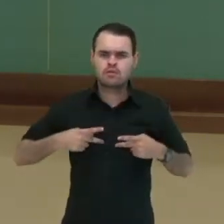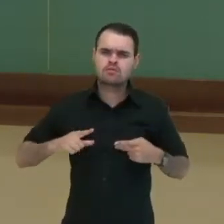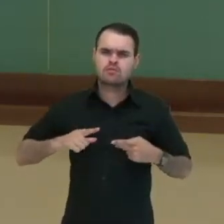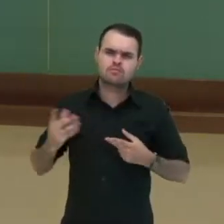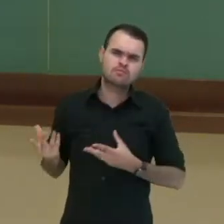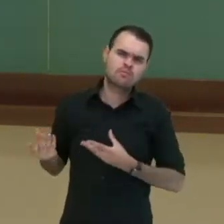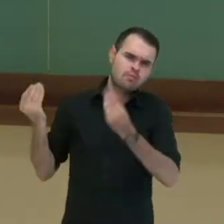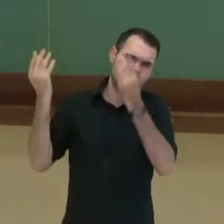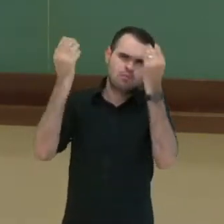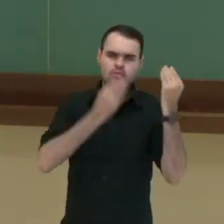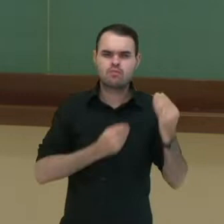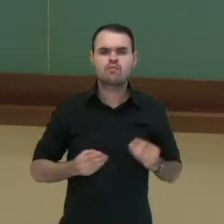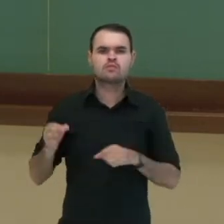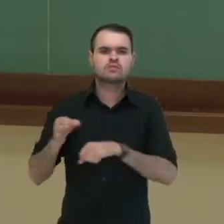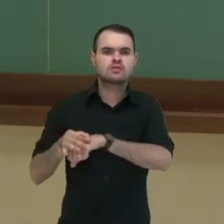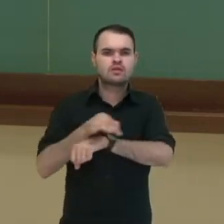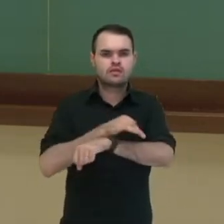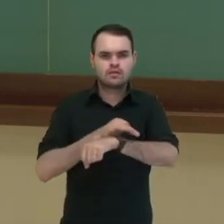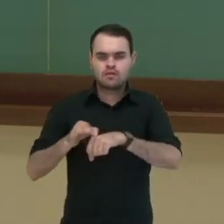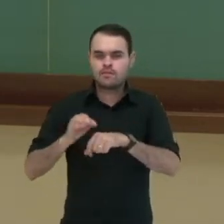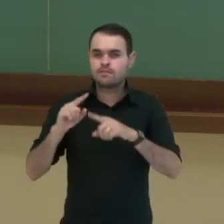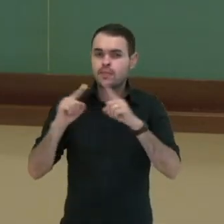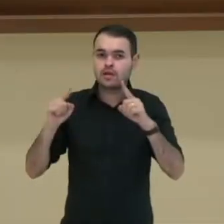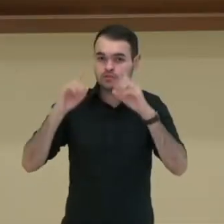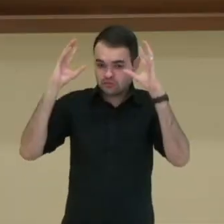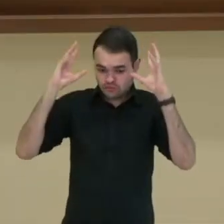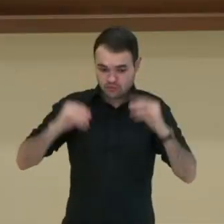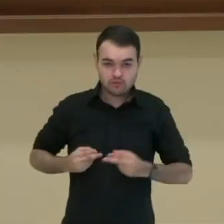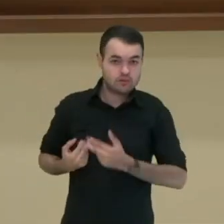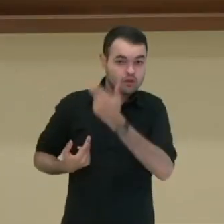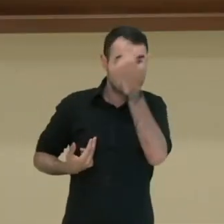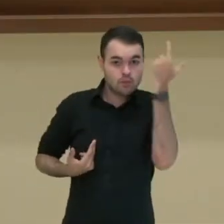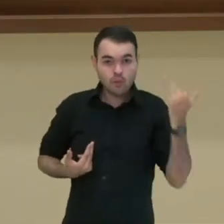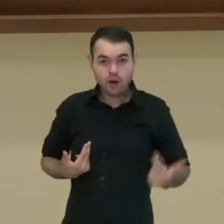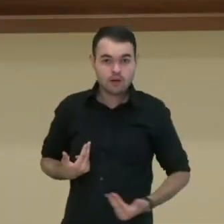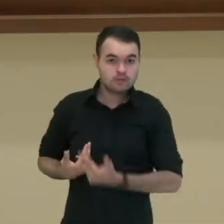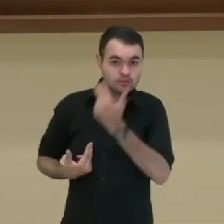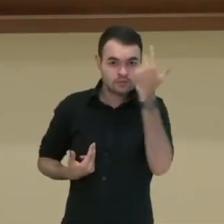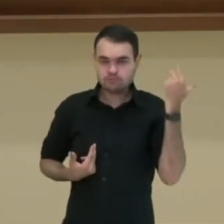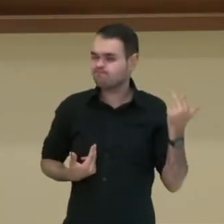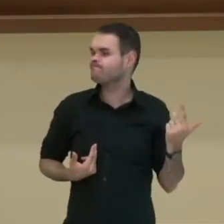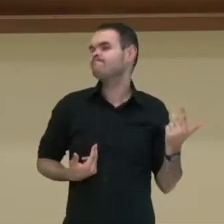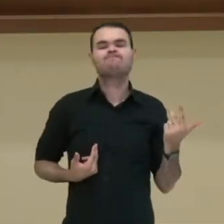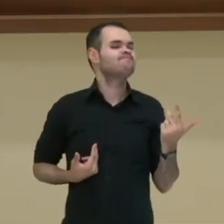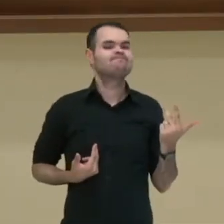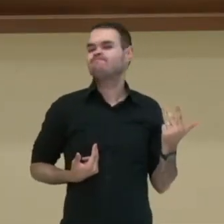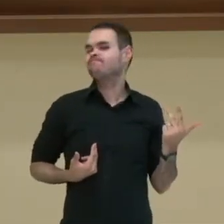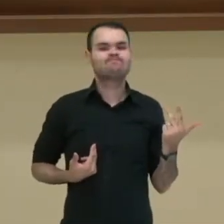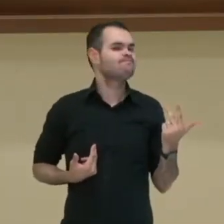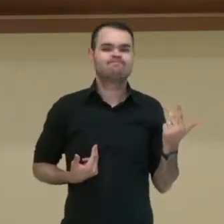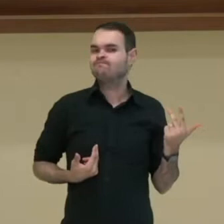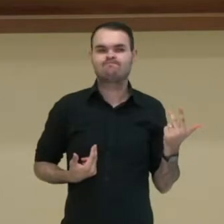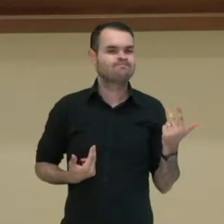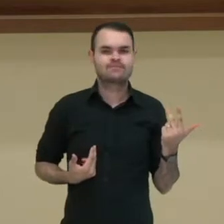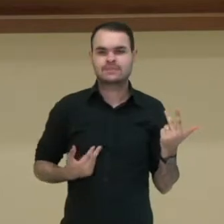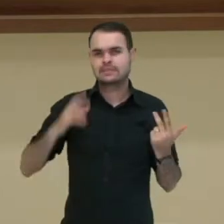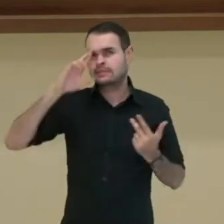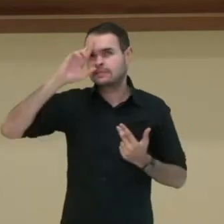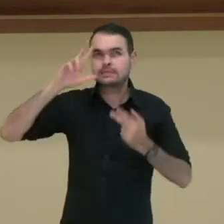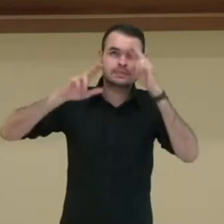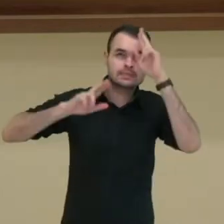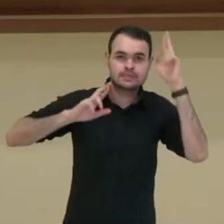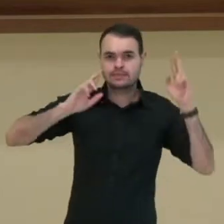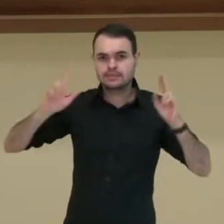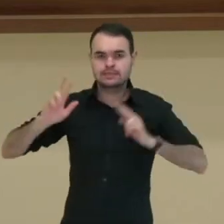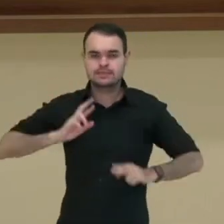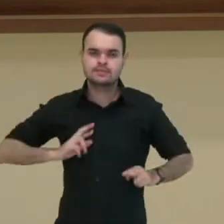células, mas será que todas essas células do corpo humano são iguais? Não, elas não são iguais,